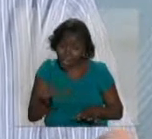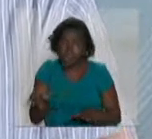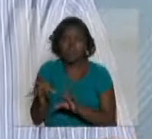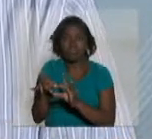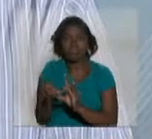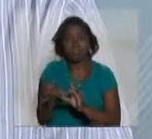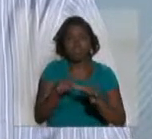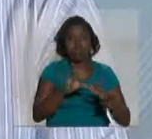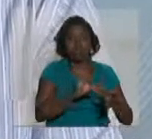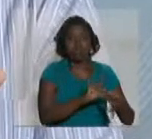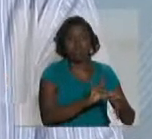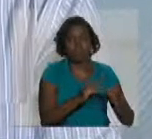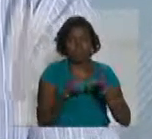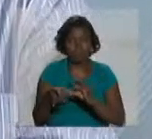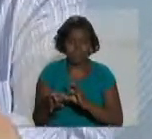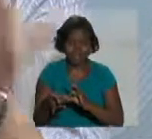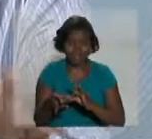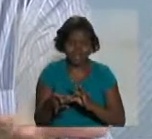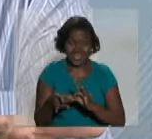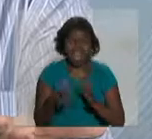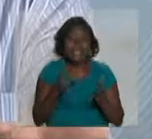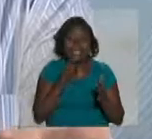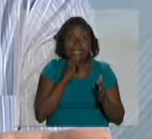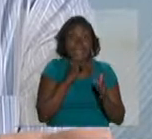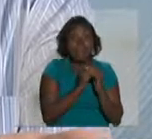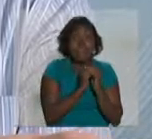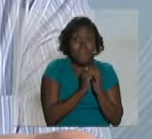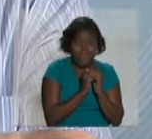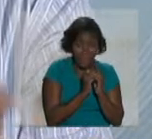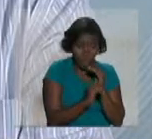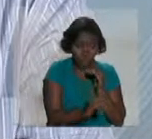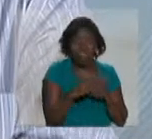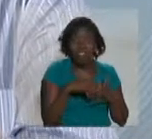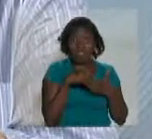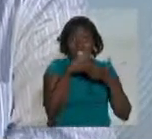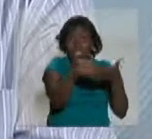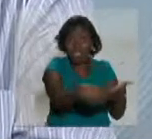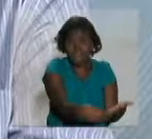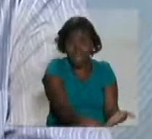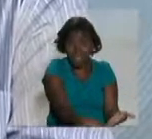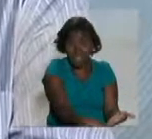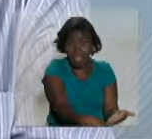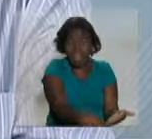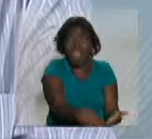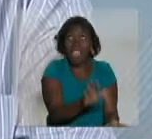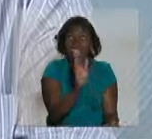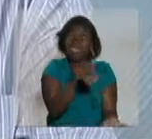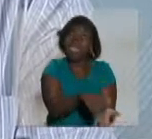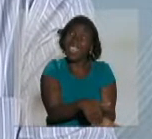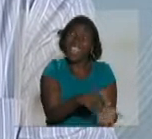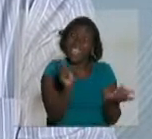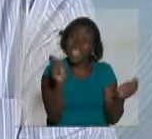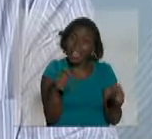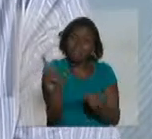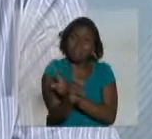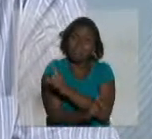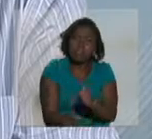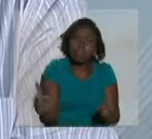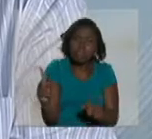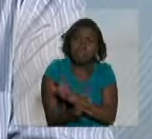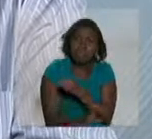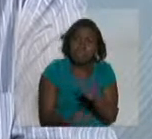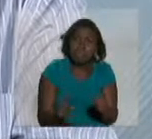complementares, né? Por exemplo, uma linha de metrô vai acabar levando ele chega a ter uma capacidade de